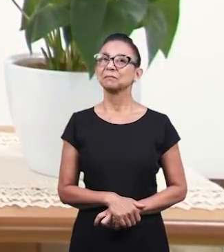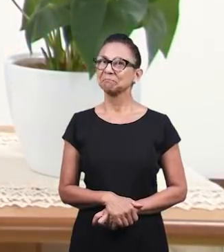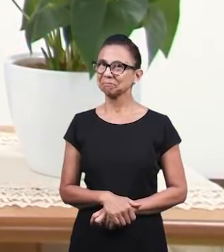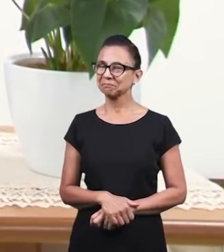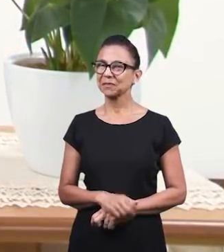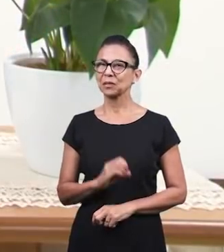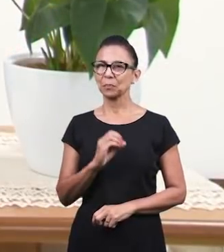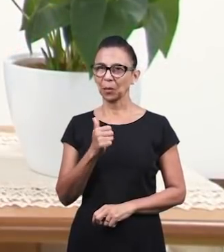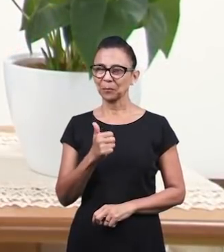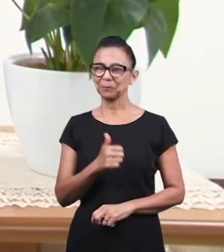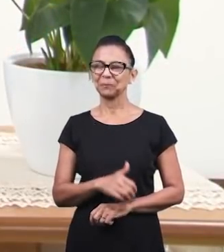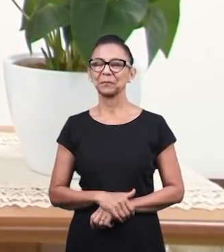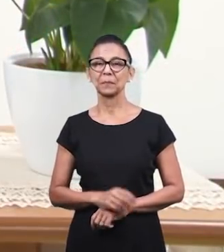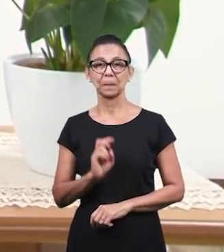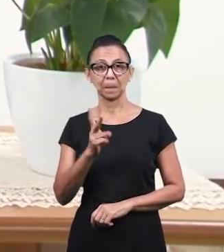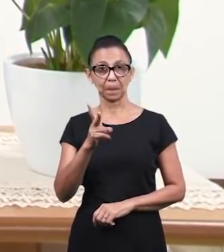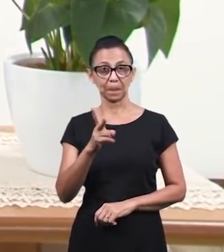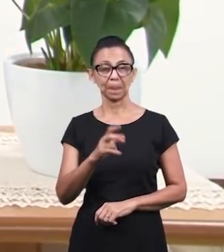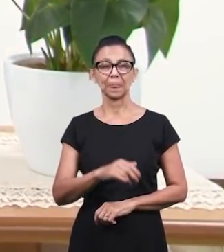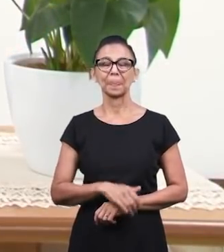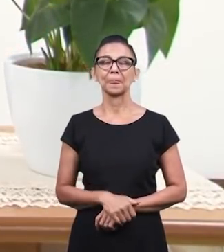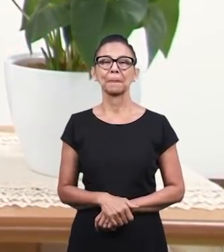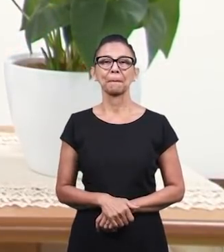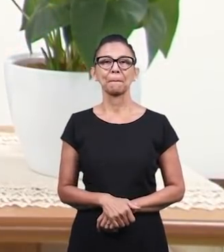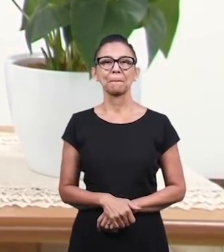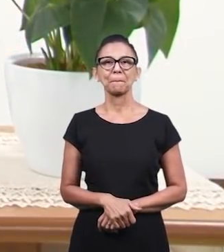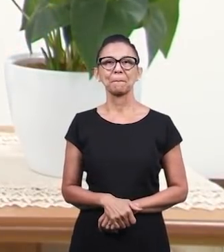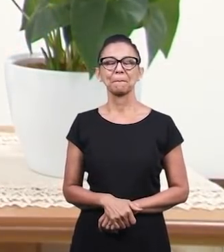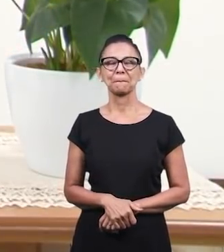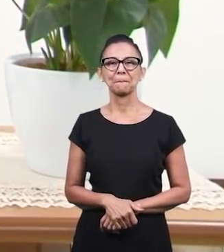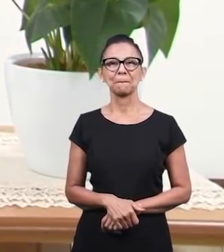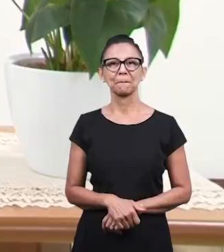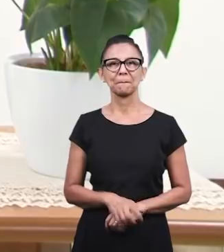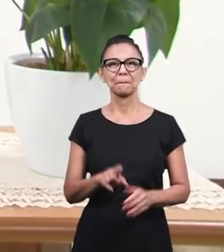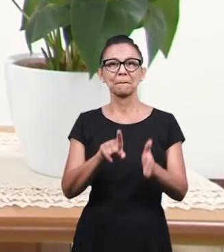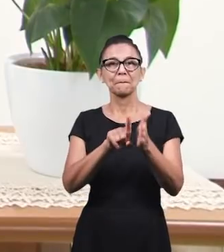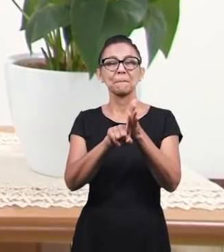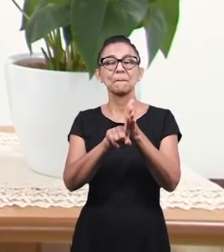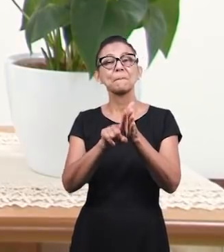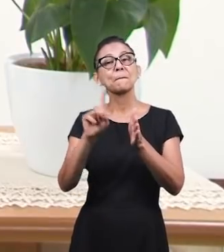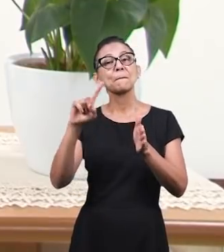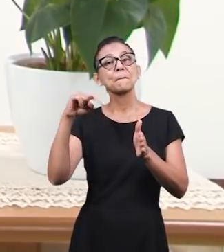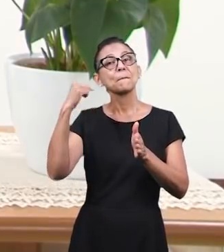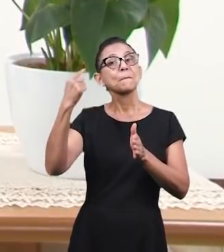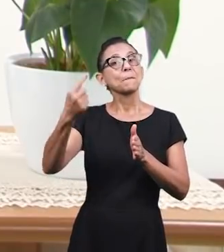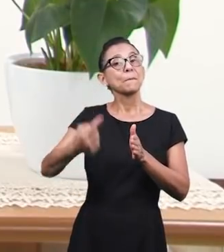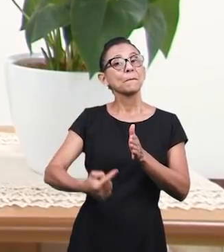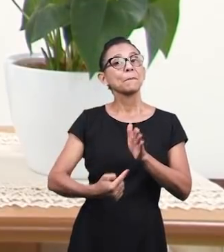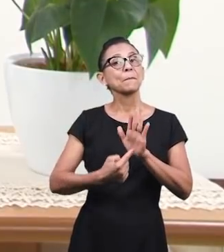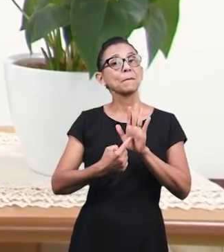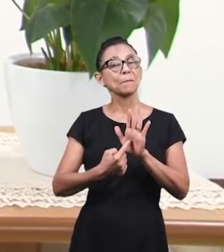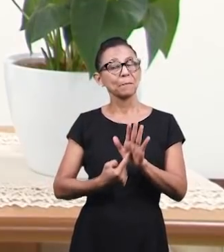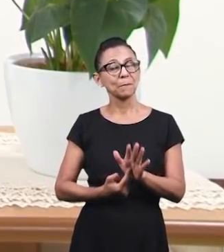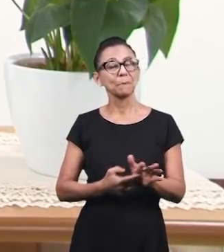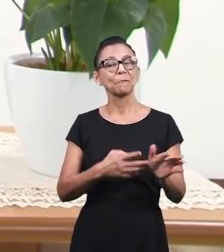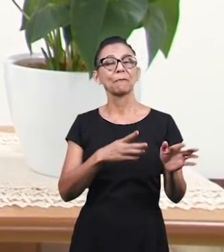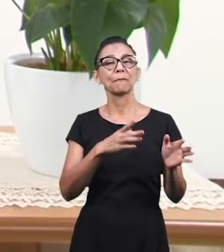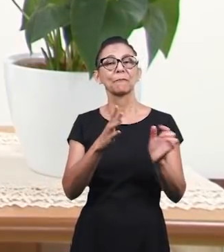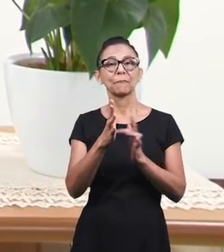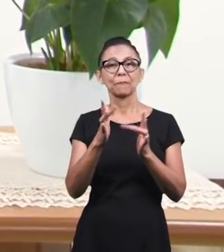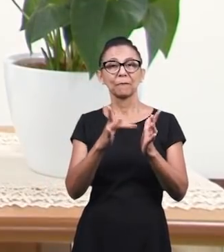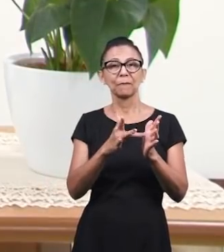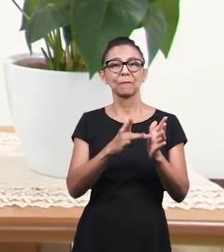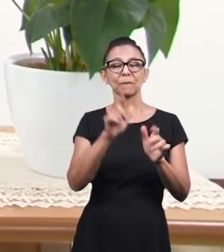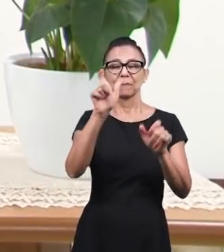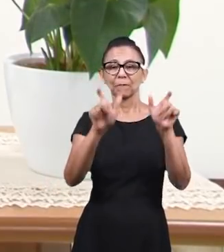Muito bom, meus irmãos. Vamos dar sequência ao nosso trabalho, então, desta tarde. Temos agora a próxima pergunta, ainda tratando a respeito dos encontros